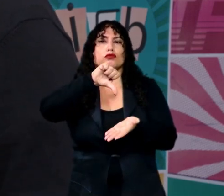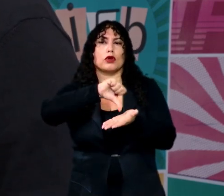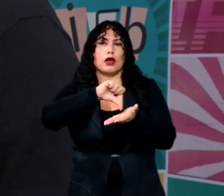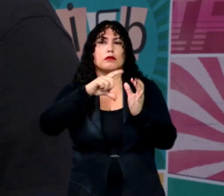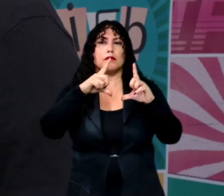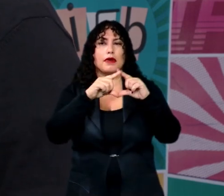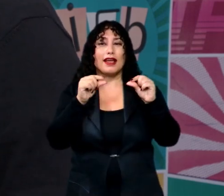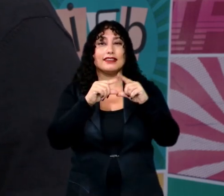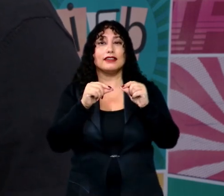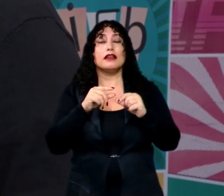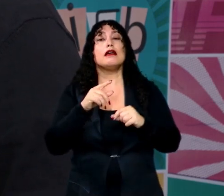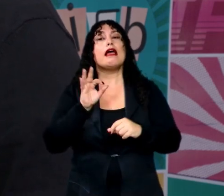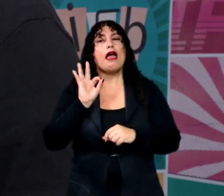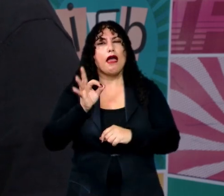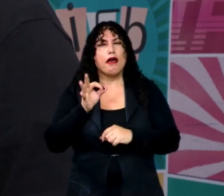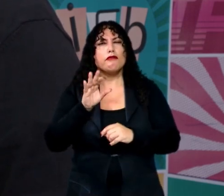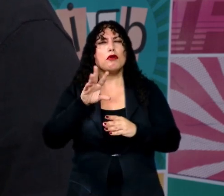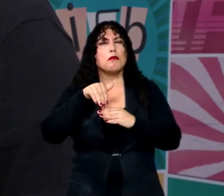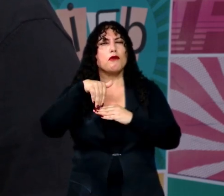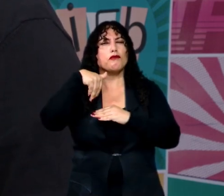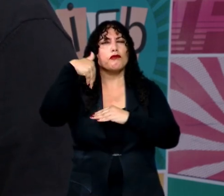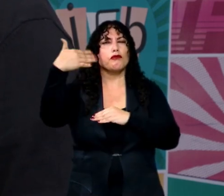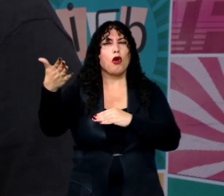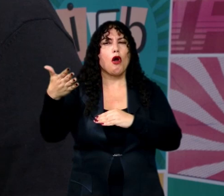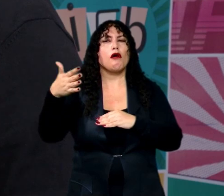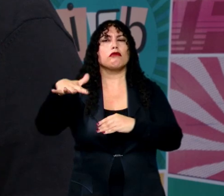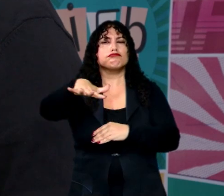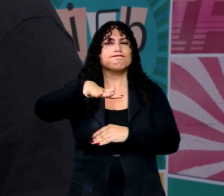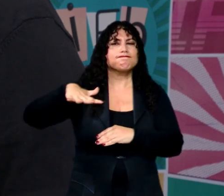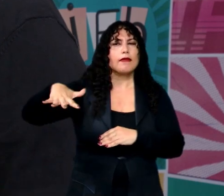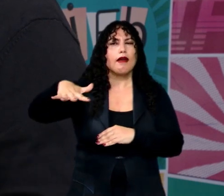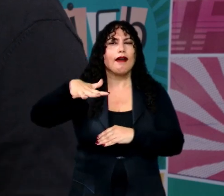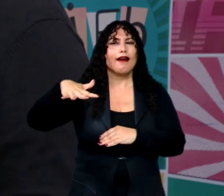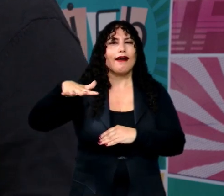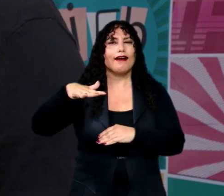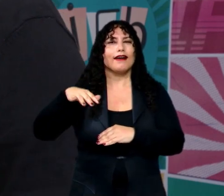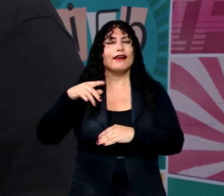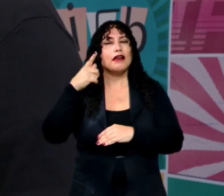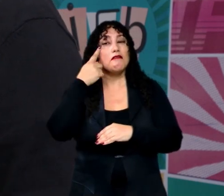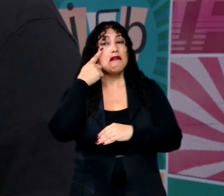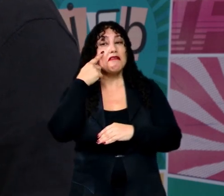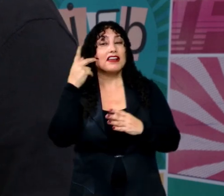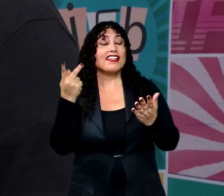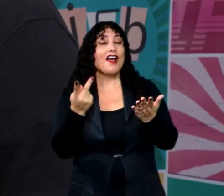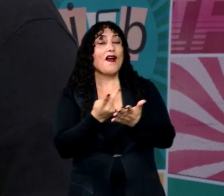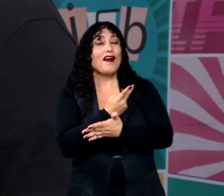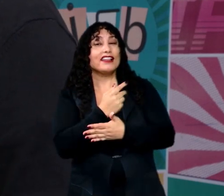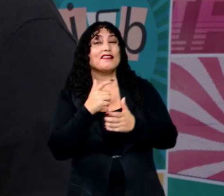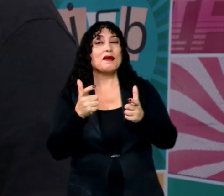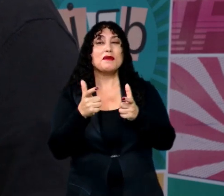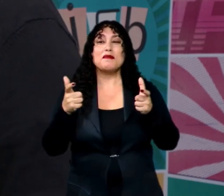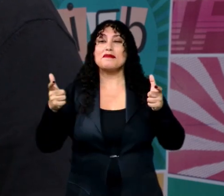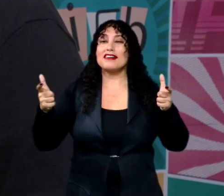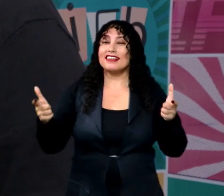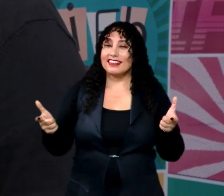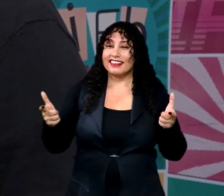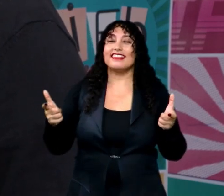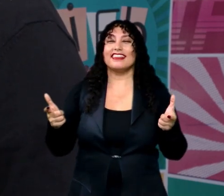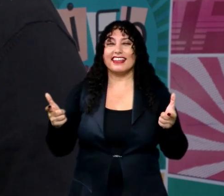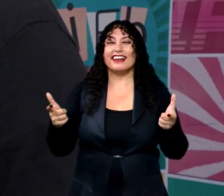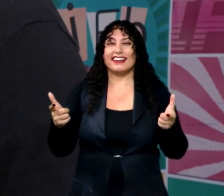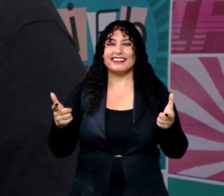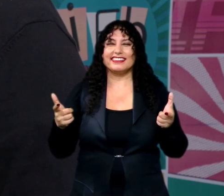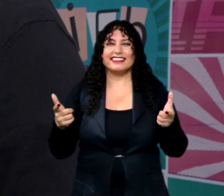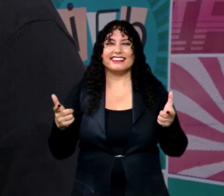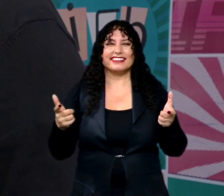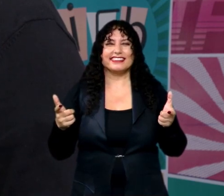gente realmente foi para fora do espaço físico e está vendo o que vai acontecer aí para aumentar esse